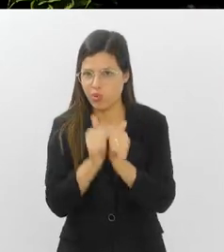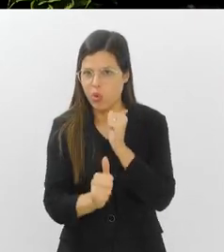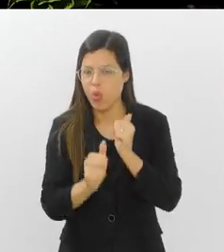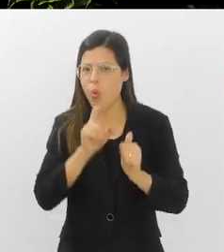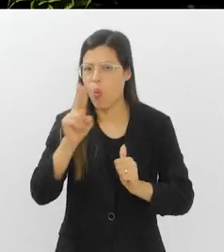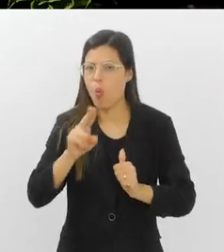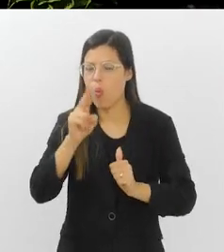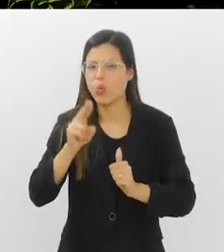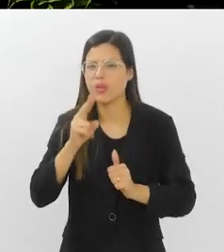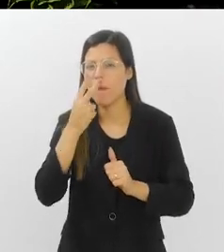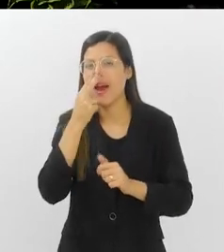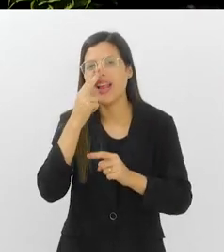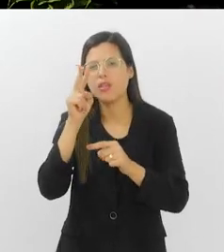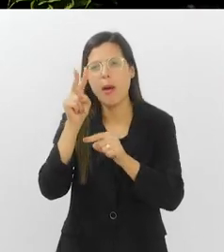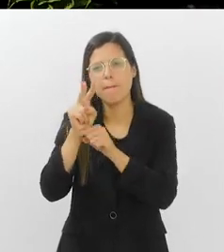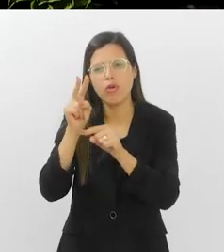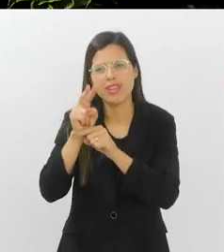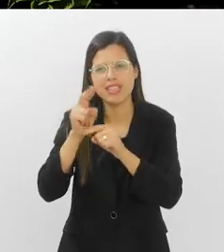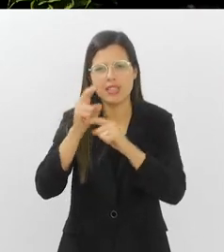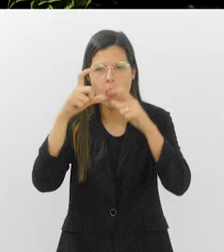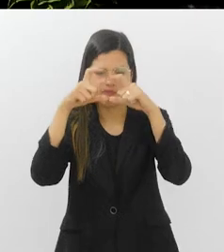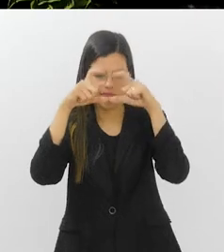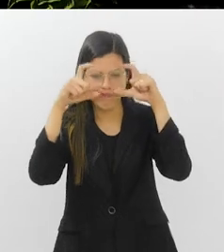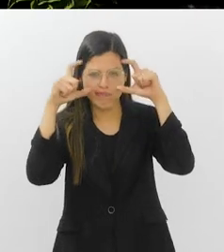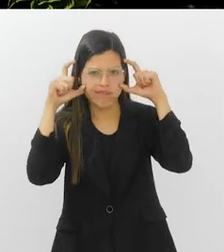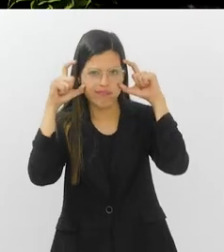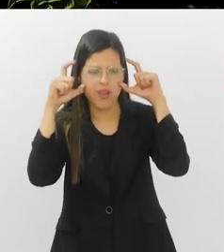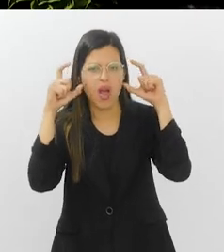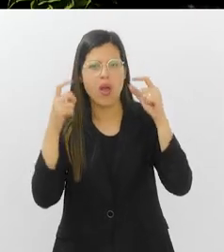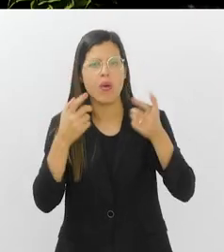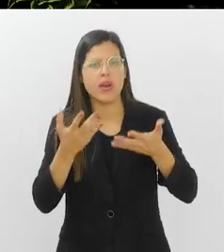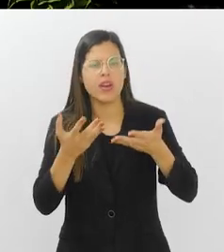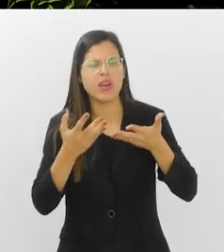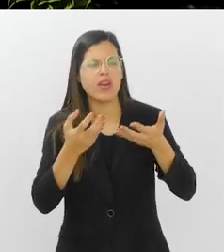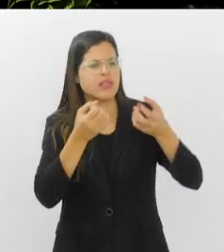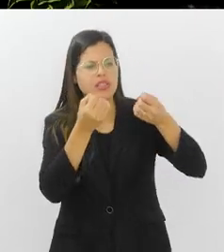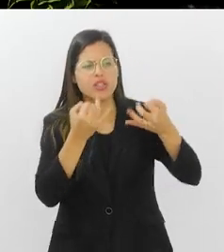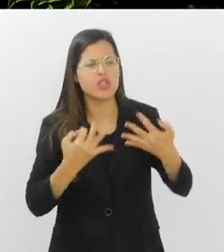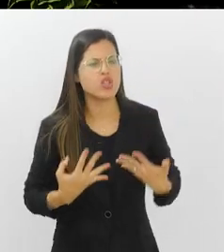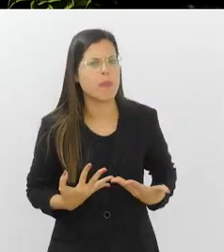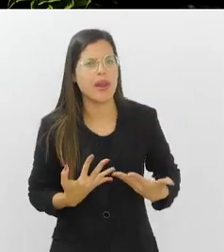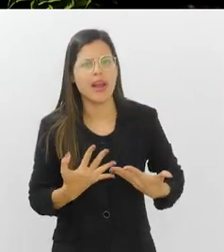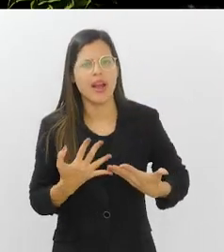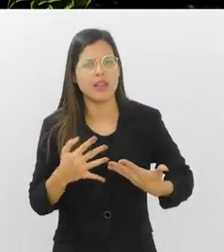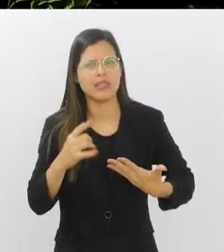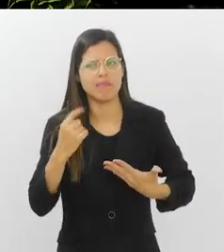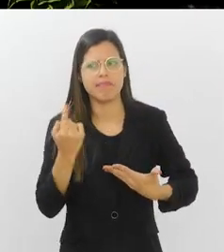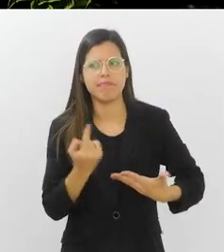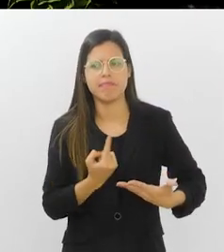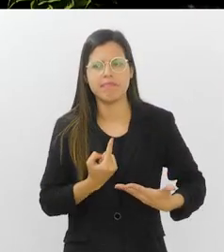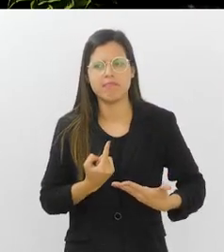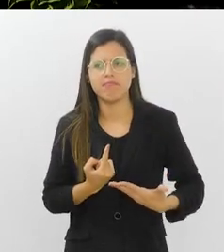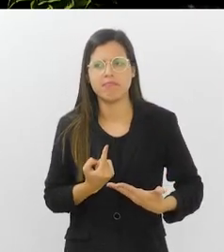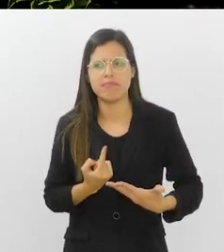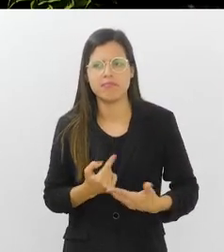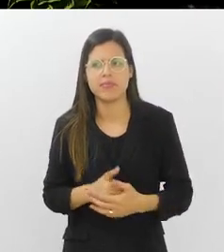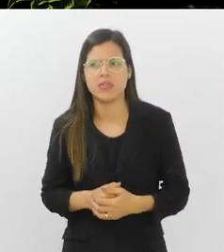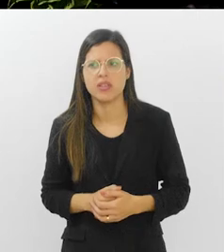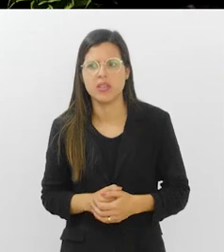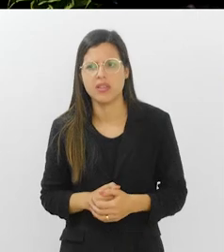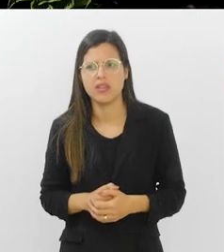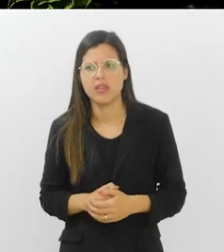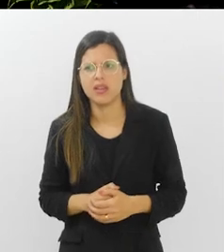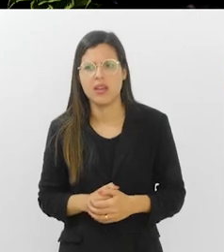proteção né nos olhos e aí eu queria que você começasse explicando isso antes pra gente